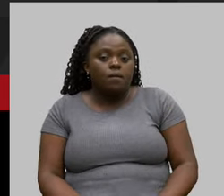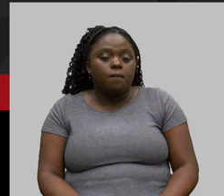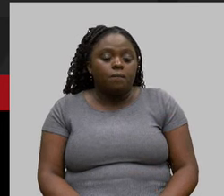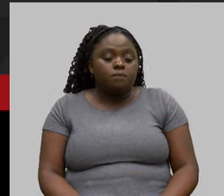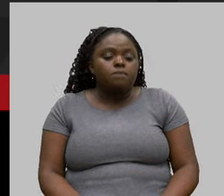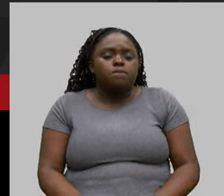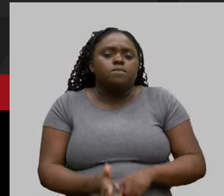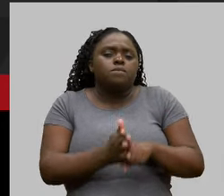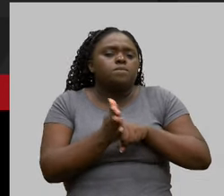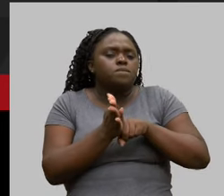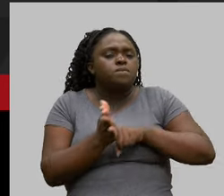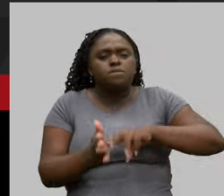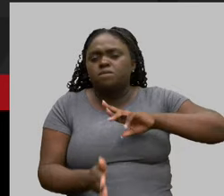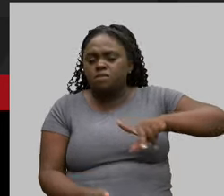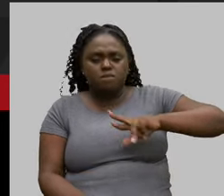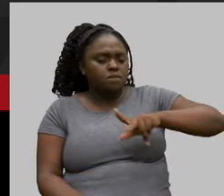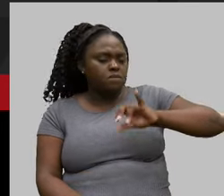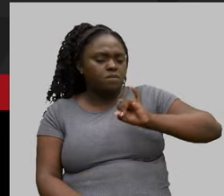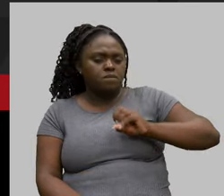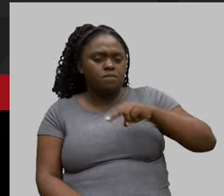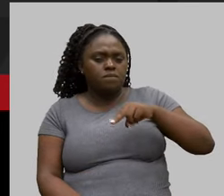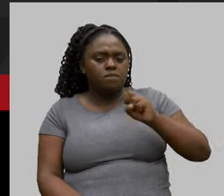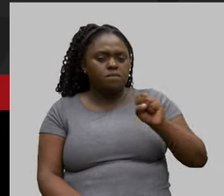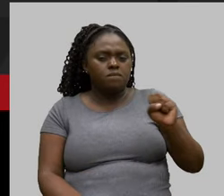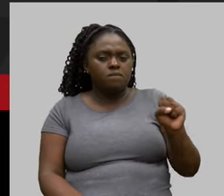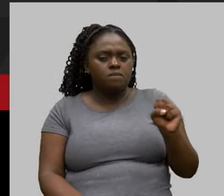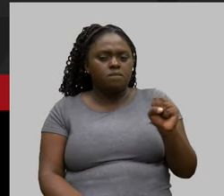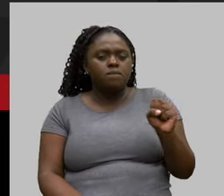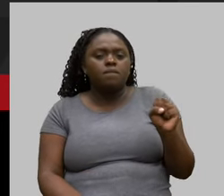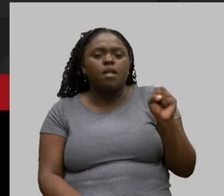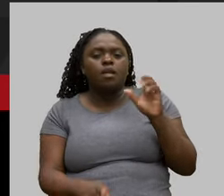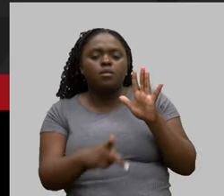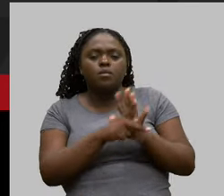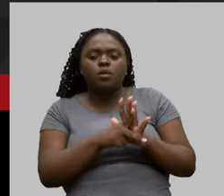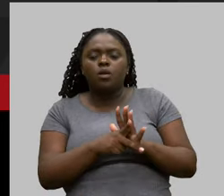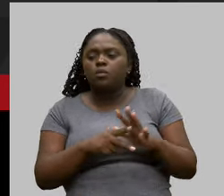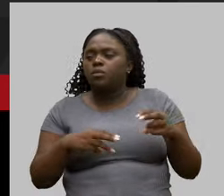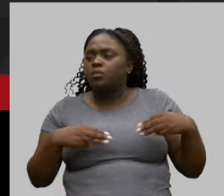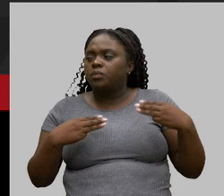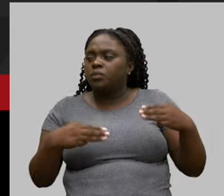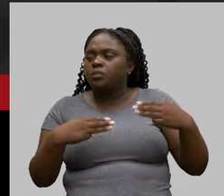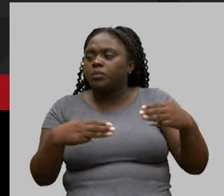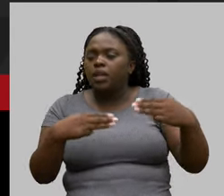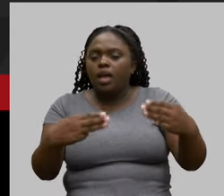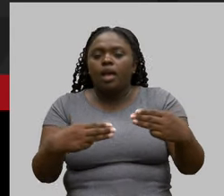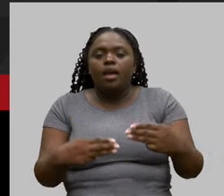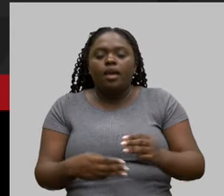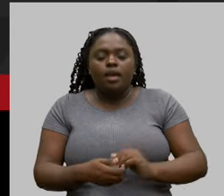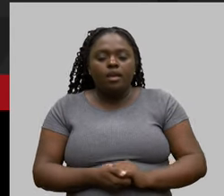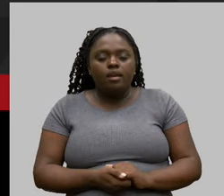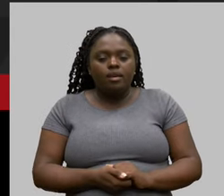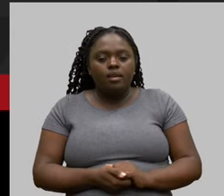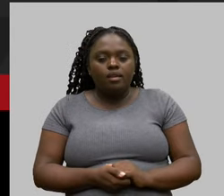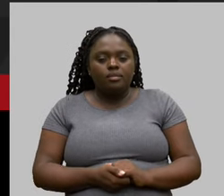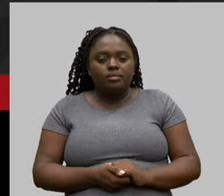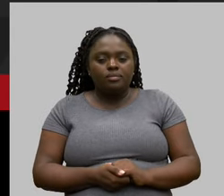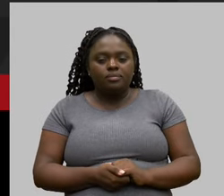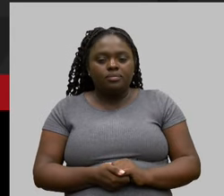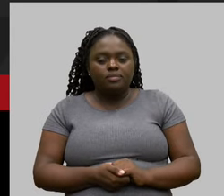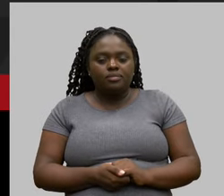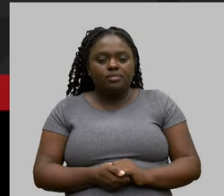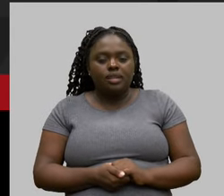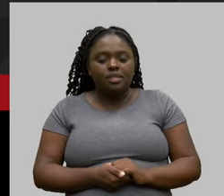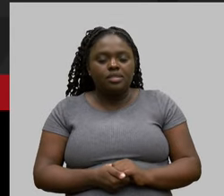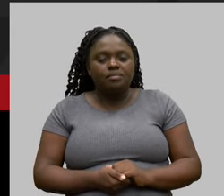desde 2019 ela é do próprio Ministério da Previdência na época secretaria especial de previdência e